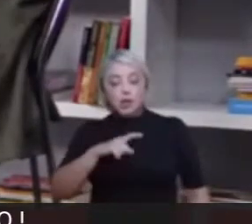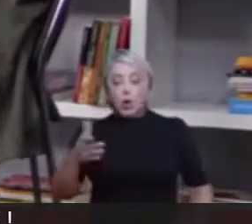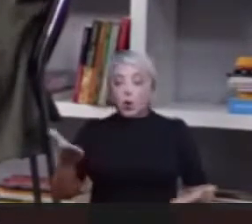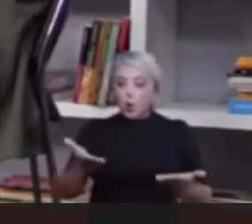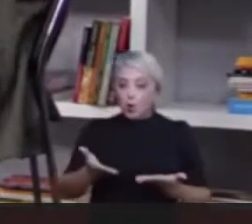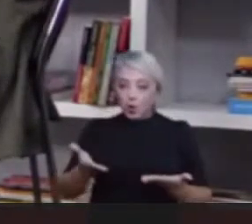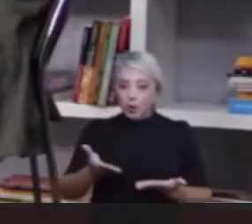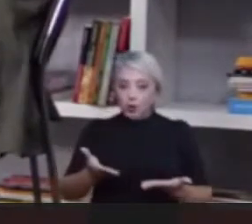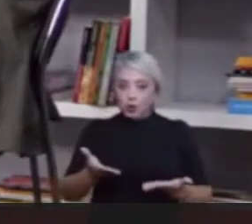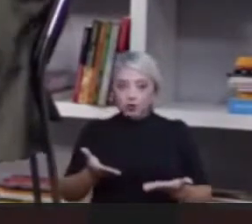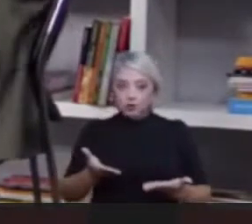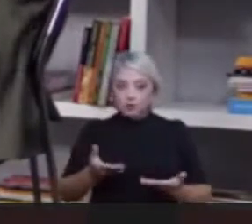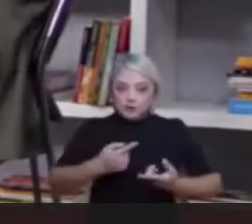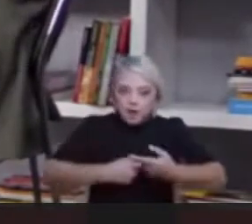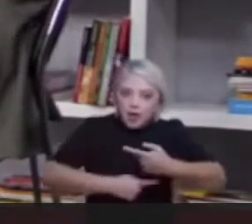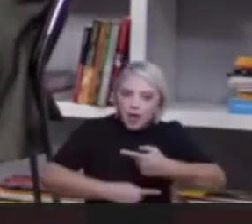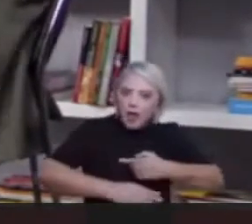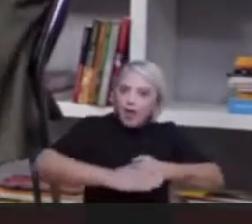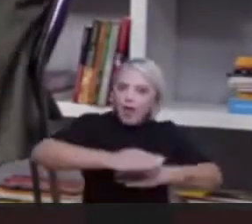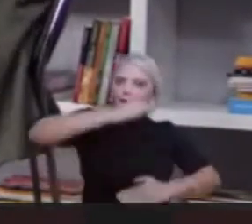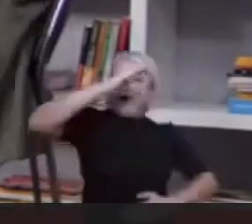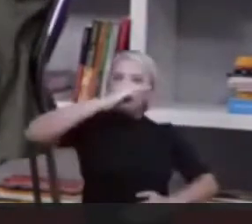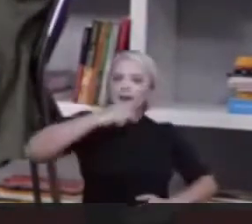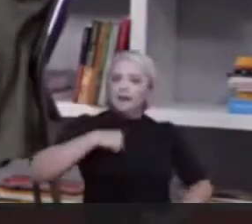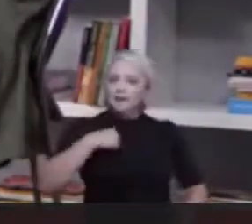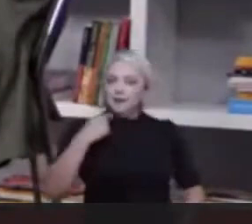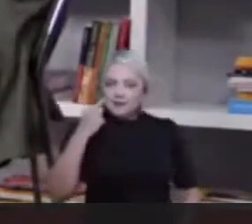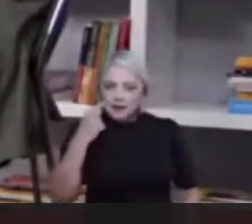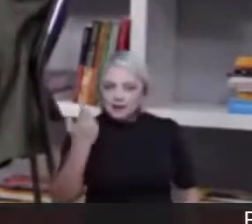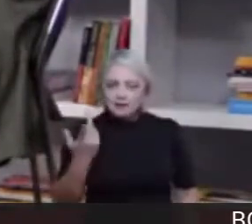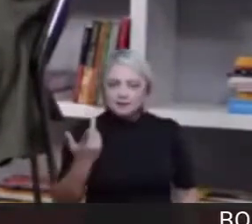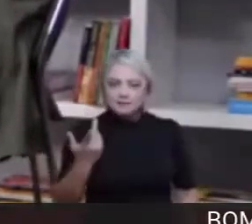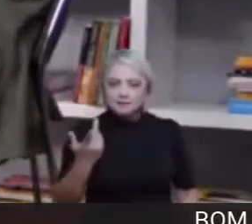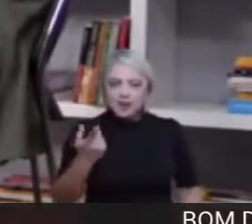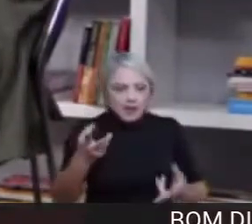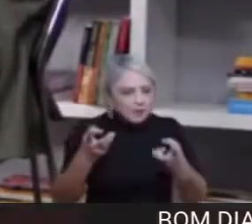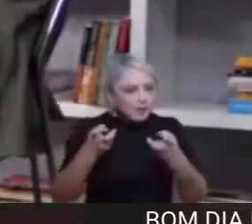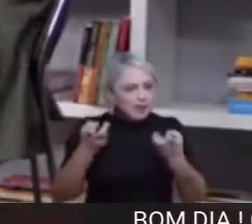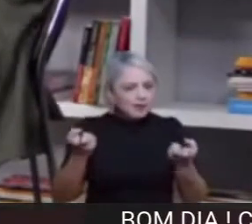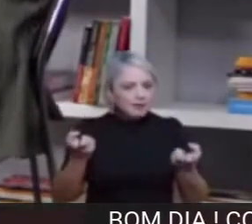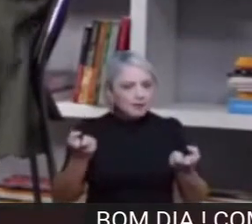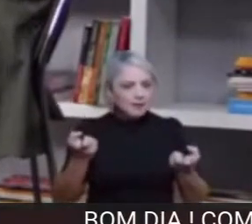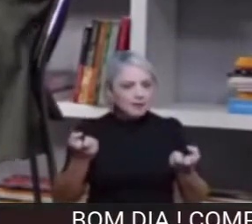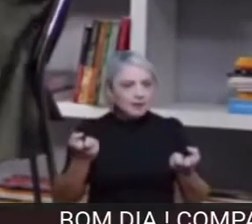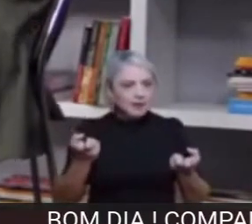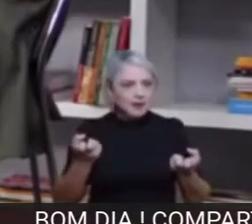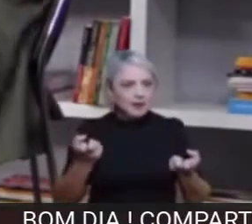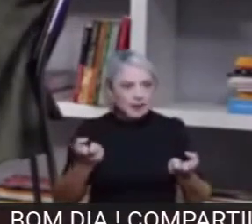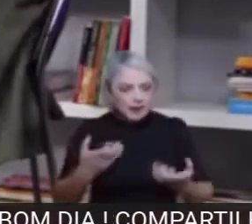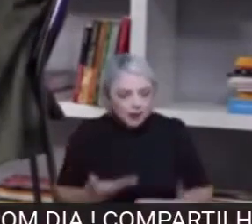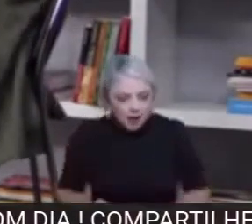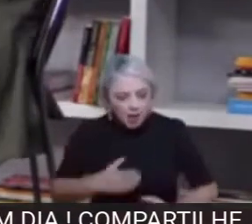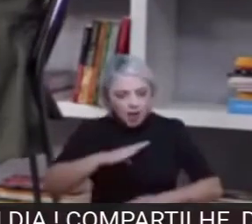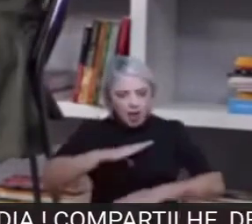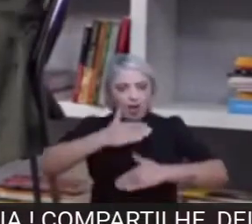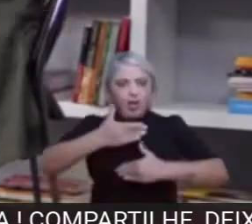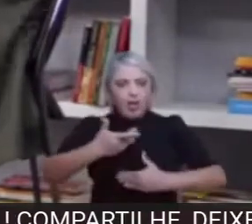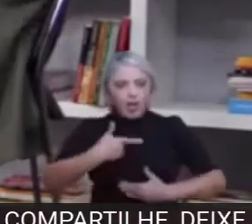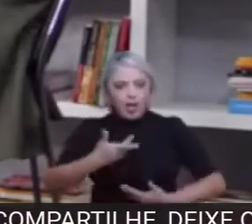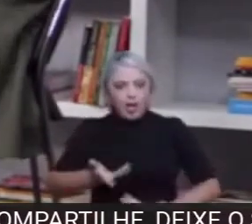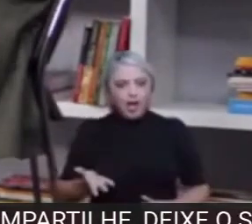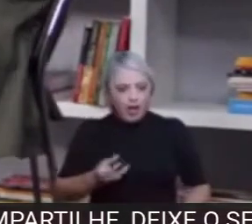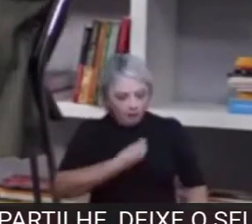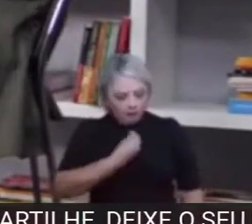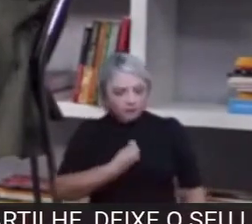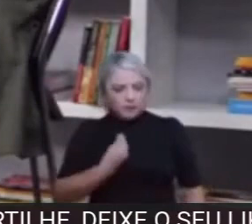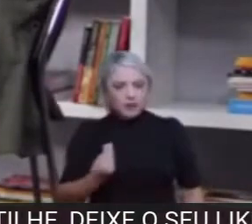volta por cima. Isso, olha, é só no samba que acontece, né? Levanta, sacode a perna e dá a volta. Foi o que o senhor fez com a sua vida, com a sua